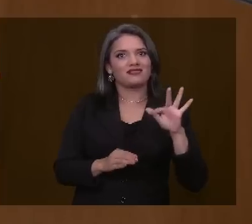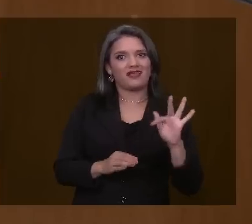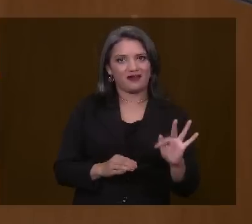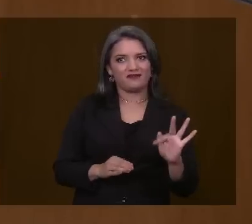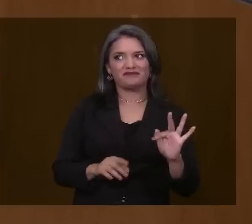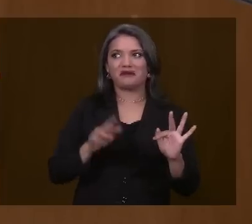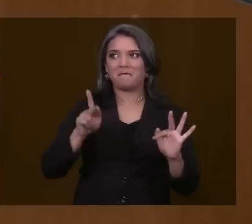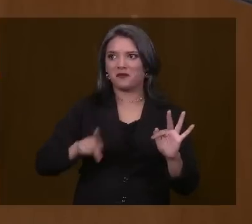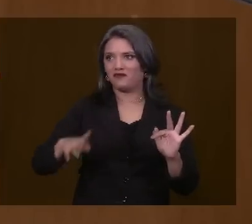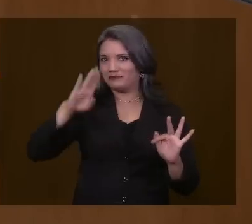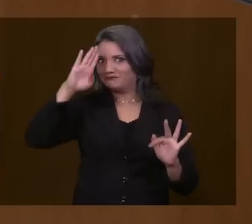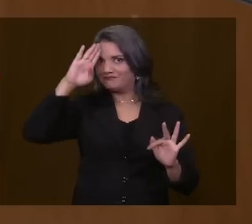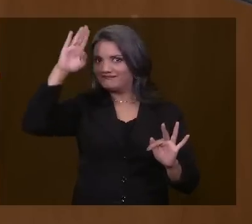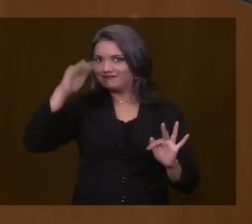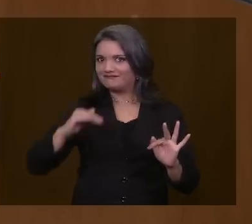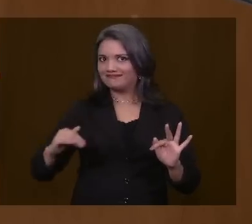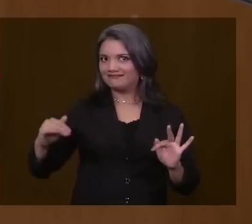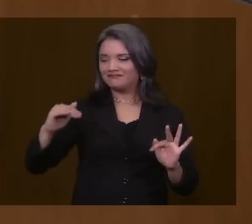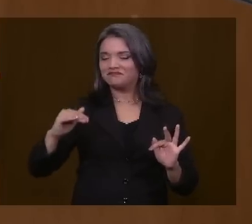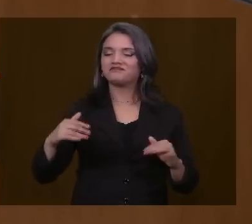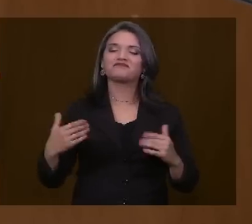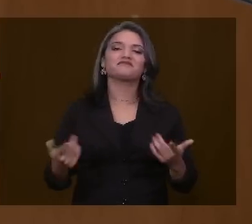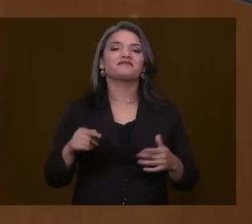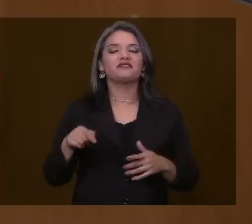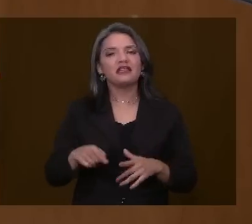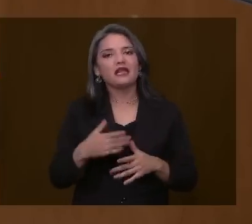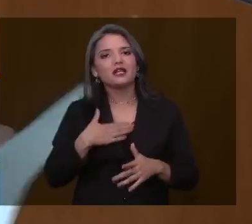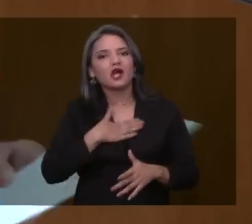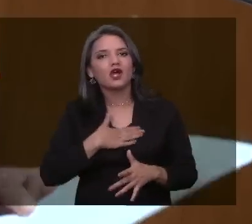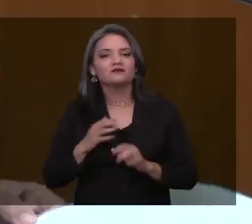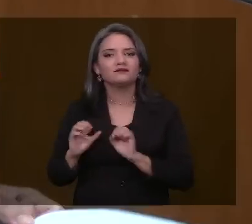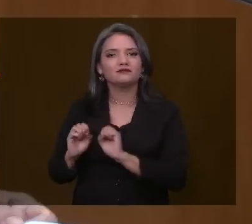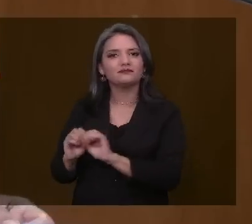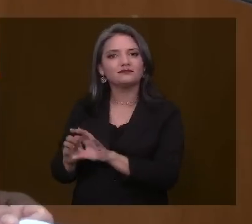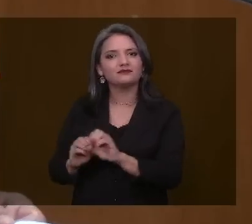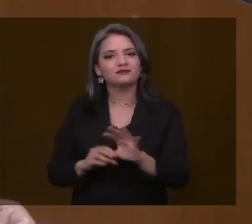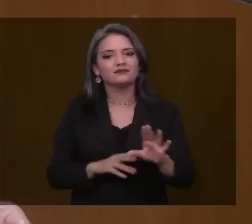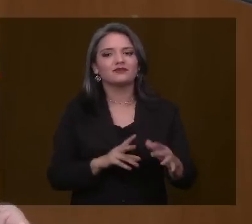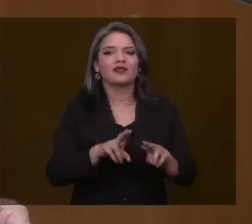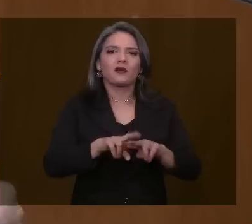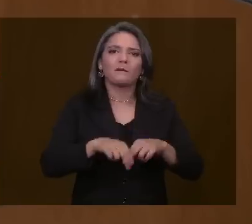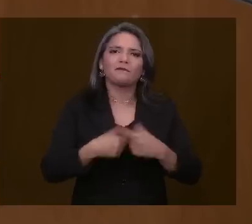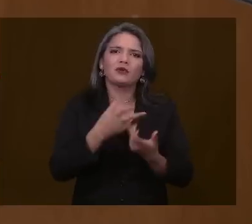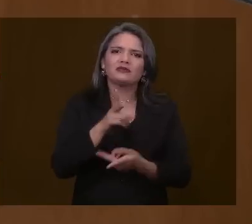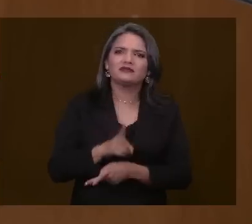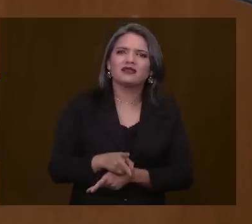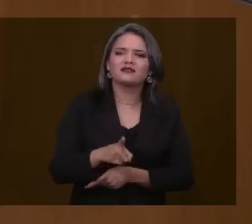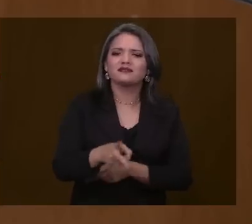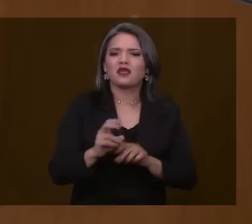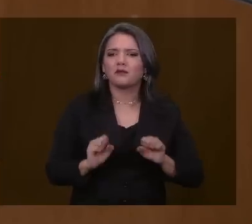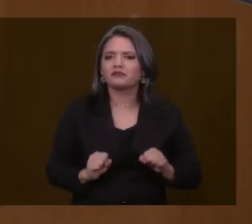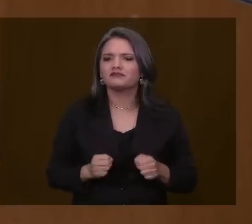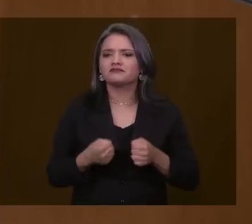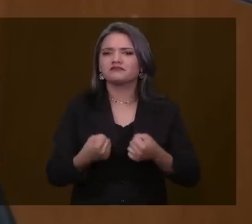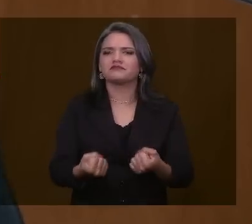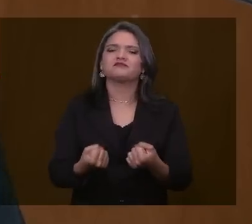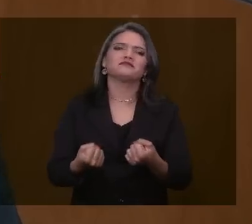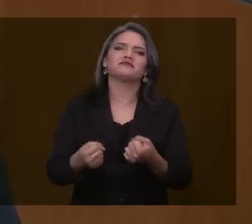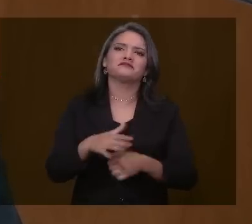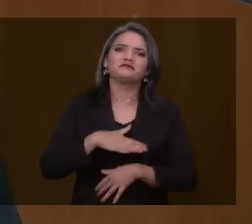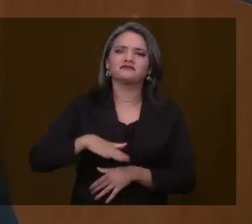Federal. Sua dedicação ao ensino faz com que se mantenha ativamente engajado na produção